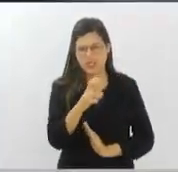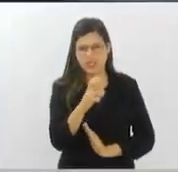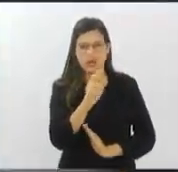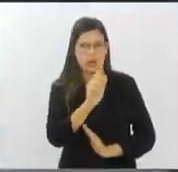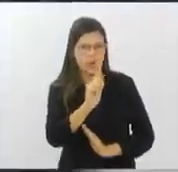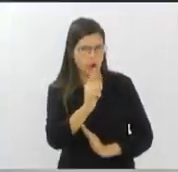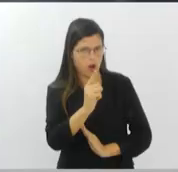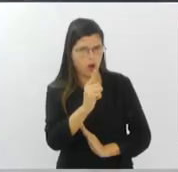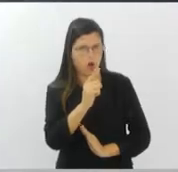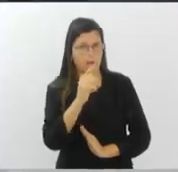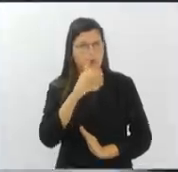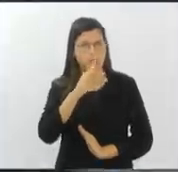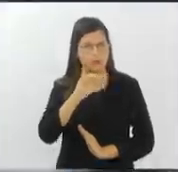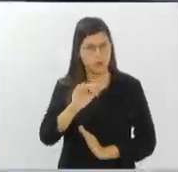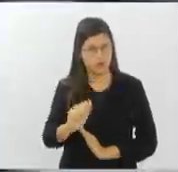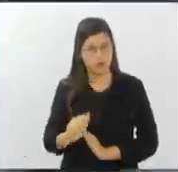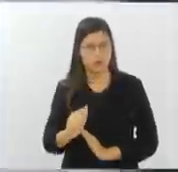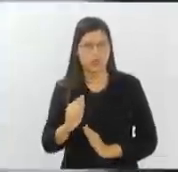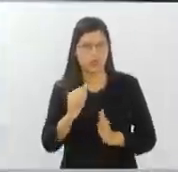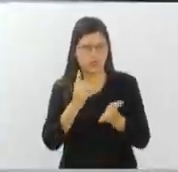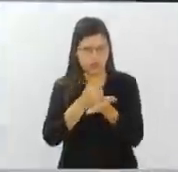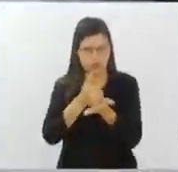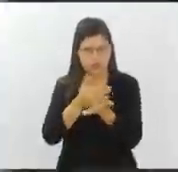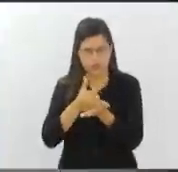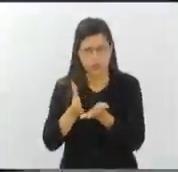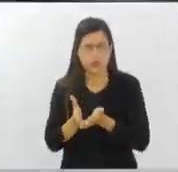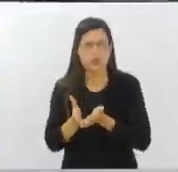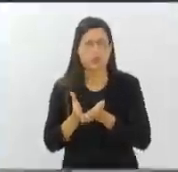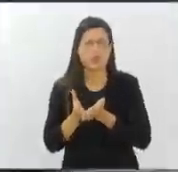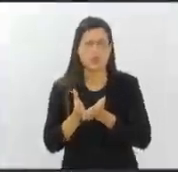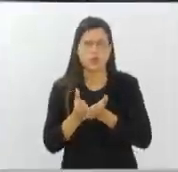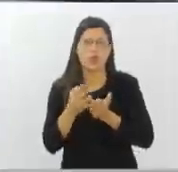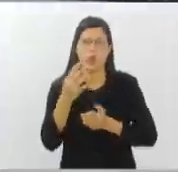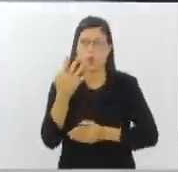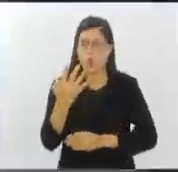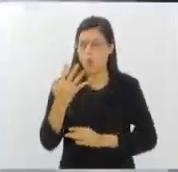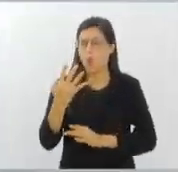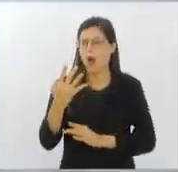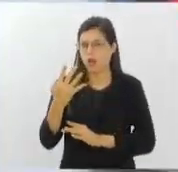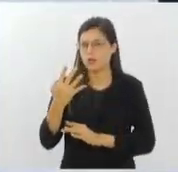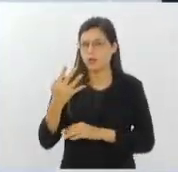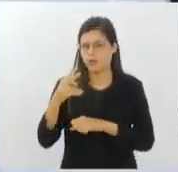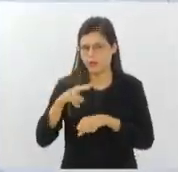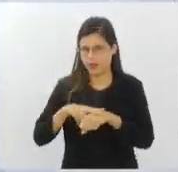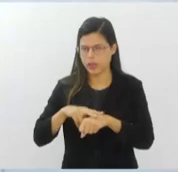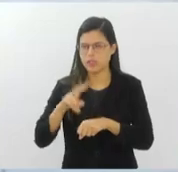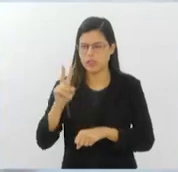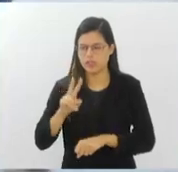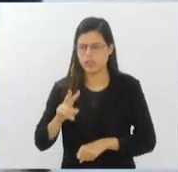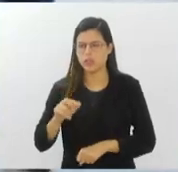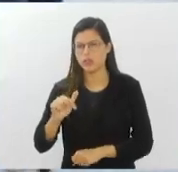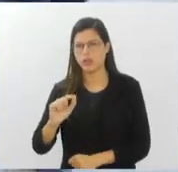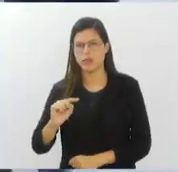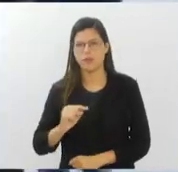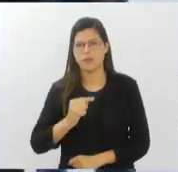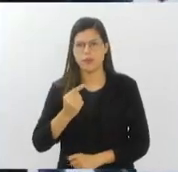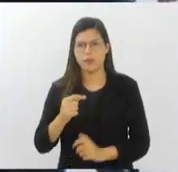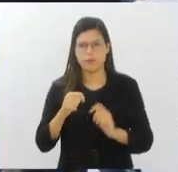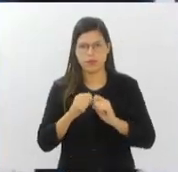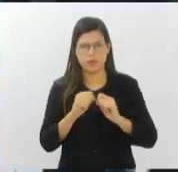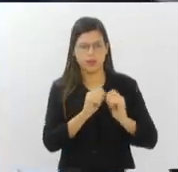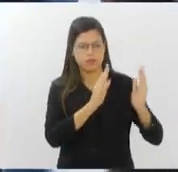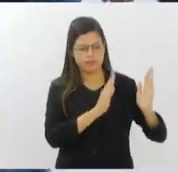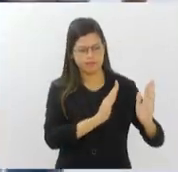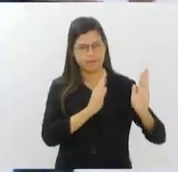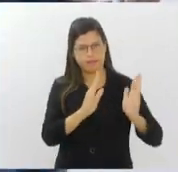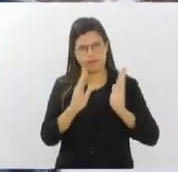por dia, que seria dividido ao longo do dia em 4 vezes, em 4 tomadas, e fazer esse ciclo